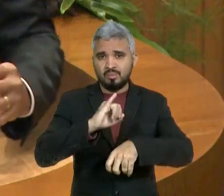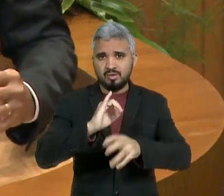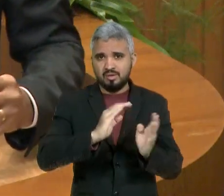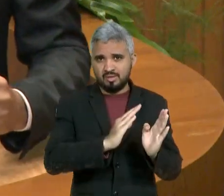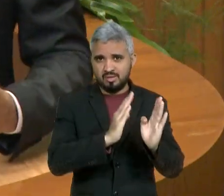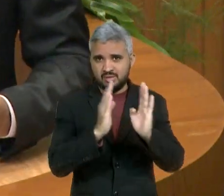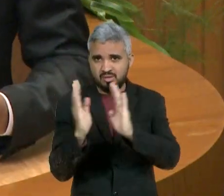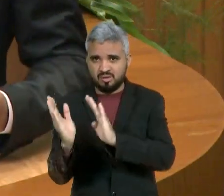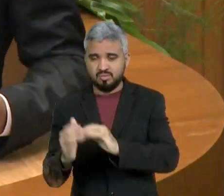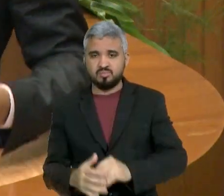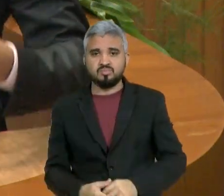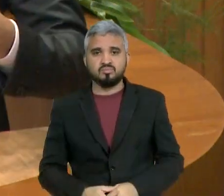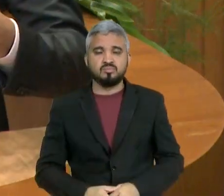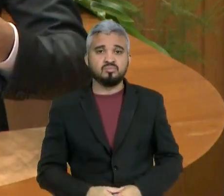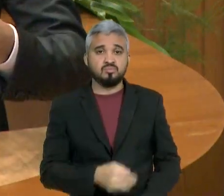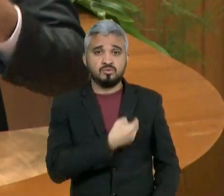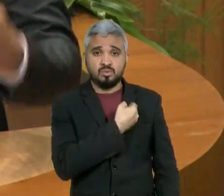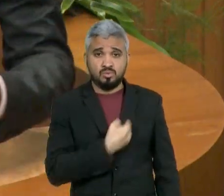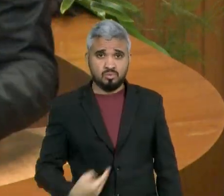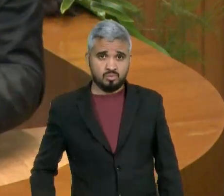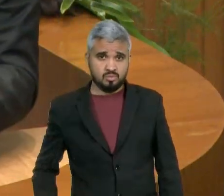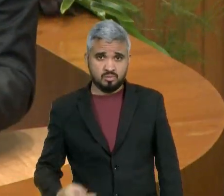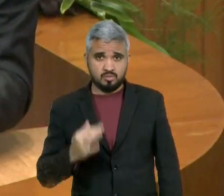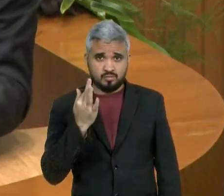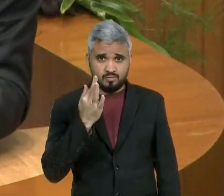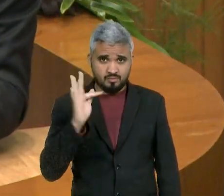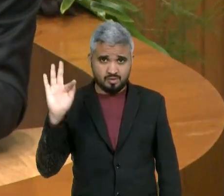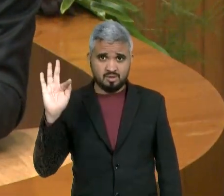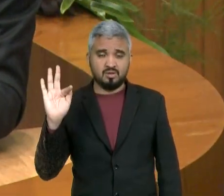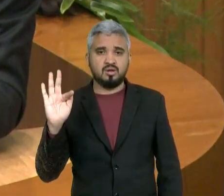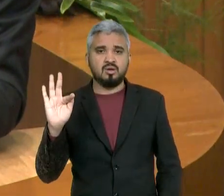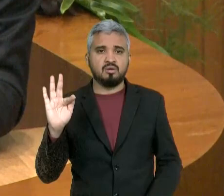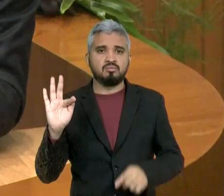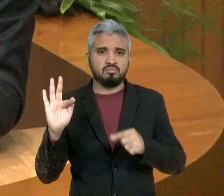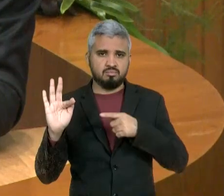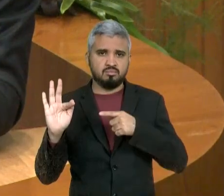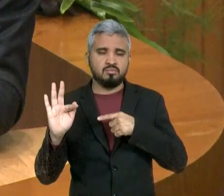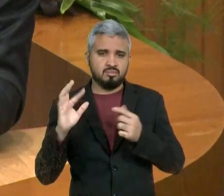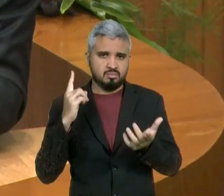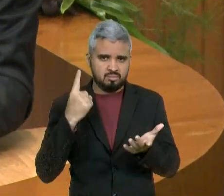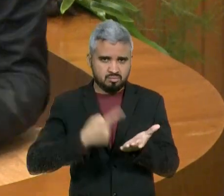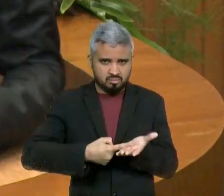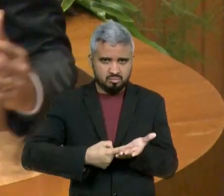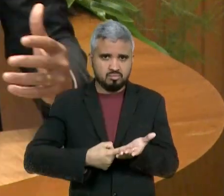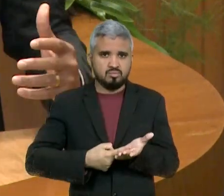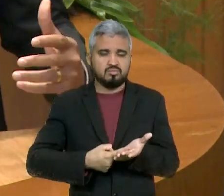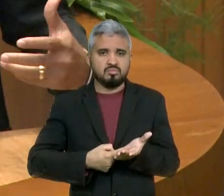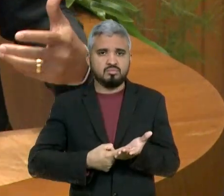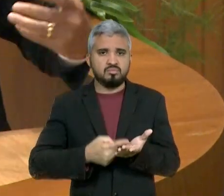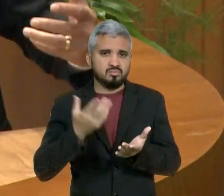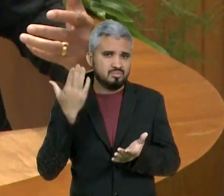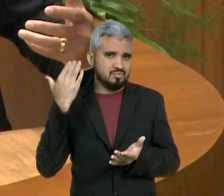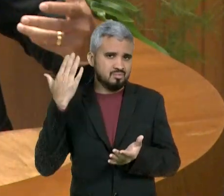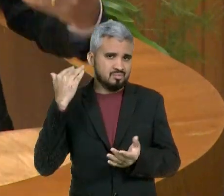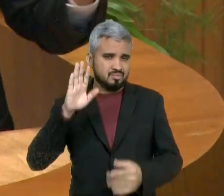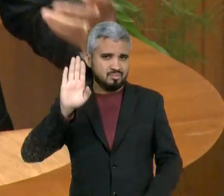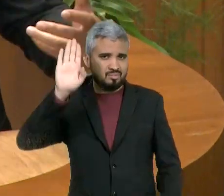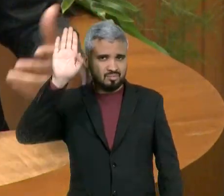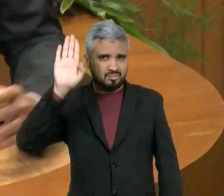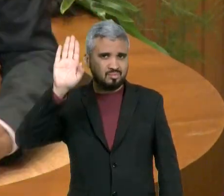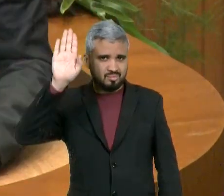governo federal teve este compromisso assumido durante a